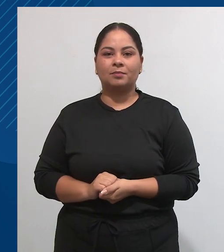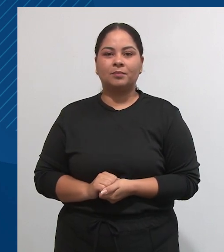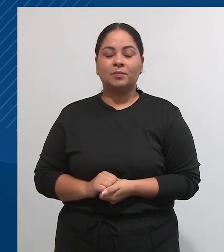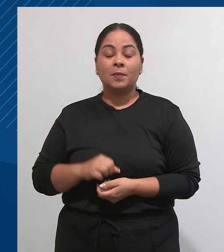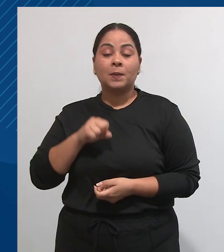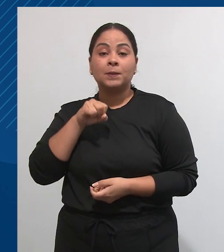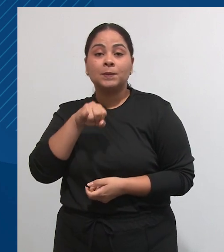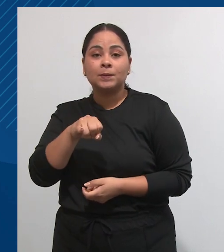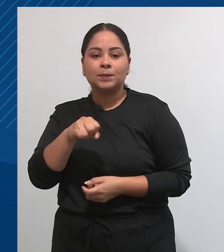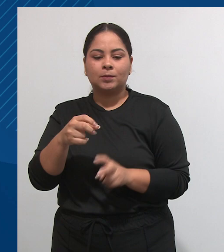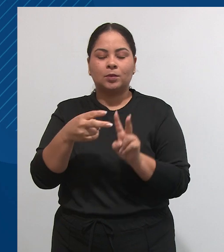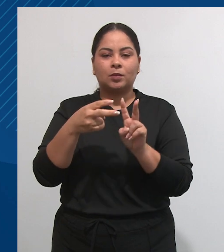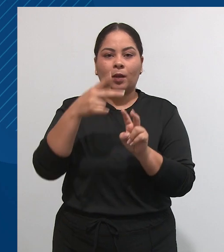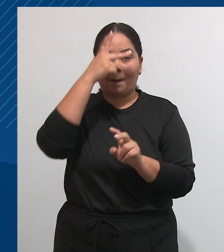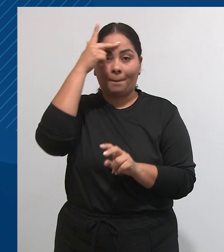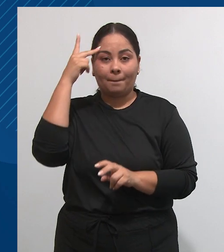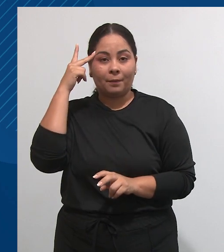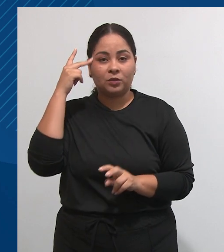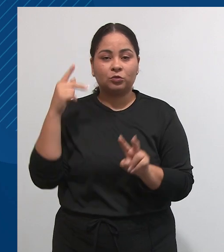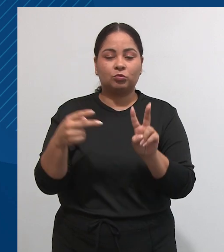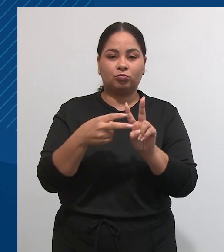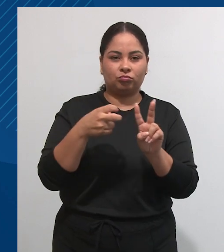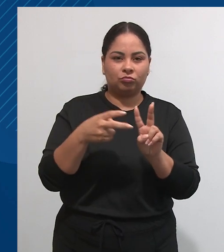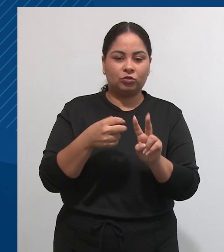quer fazer esses trabalhos